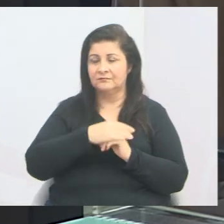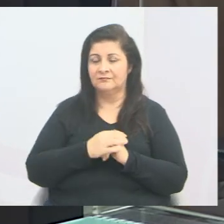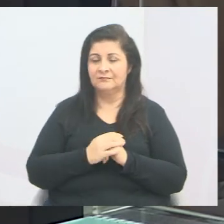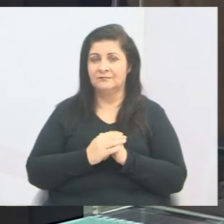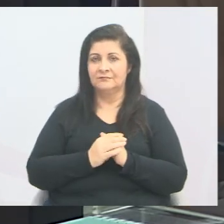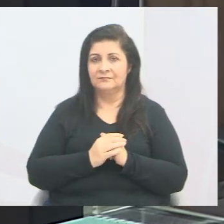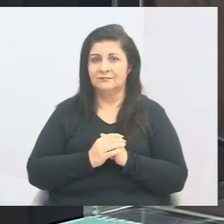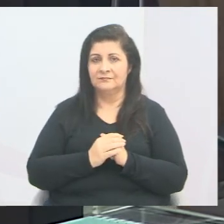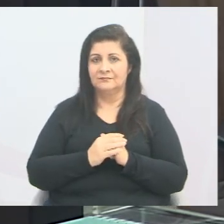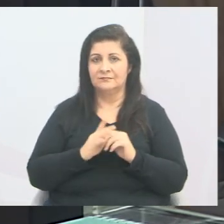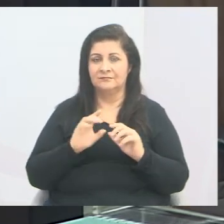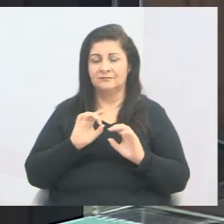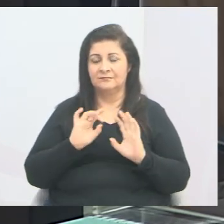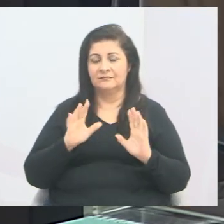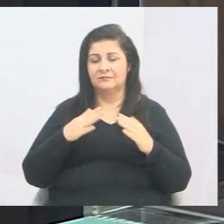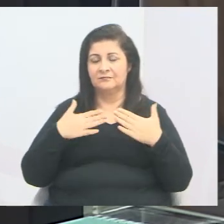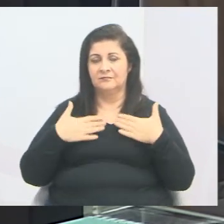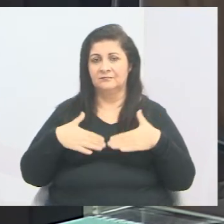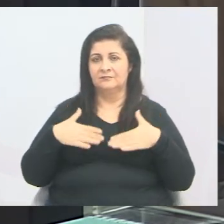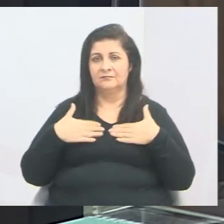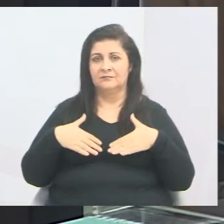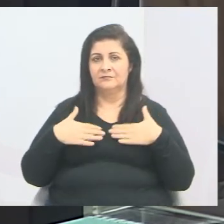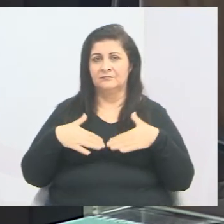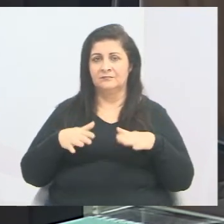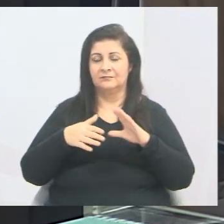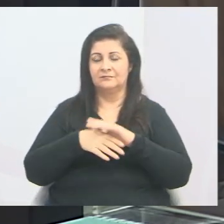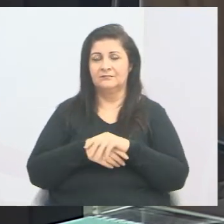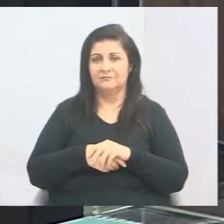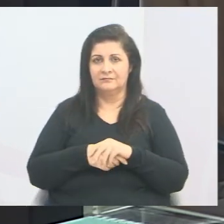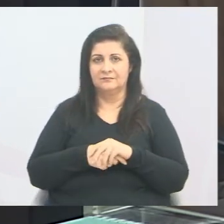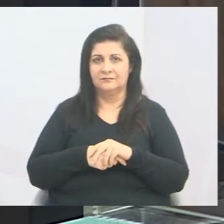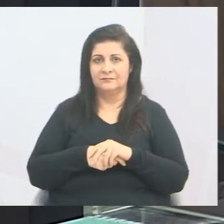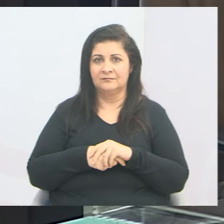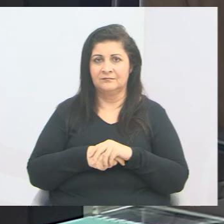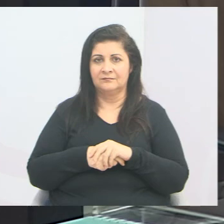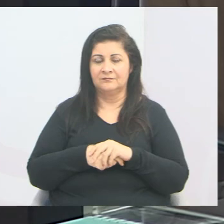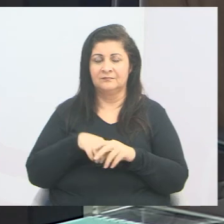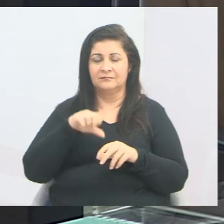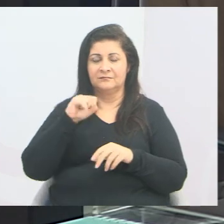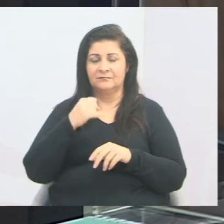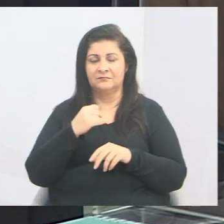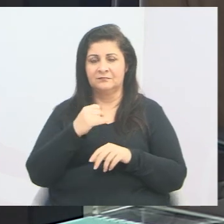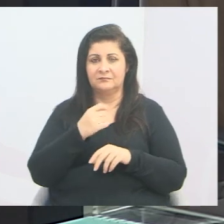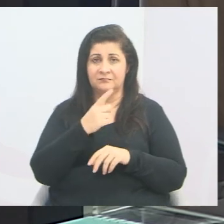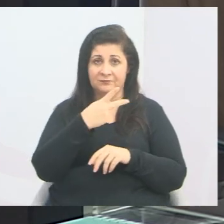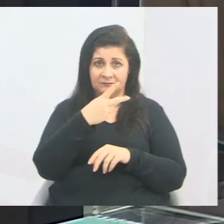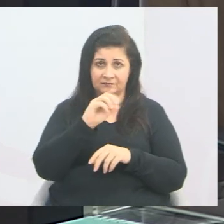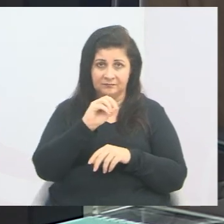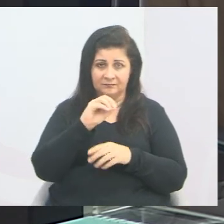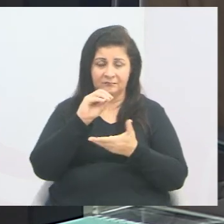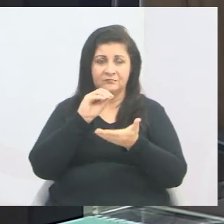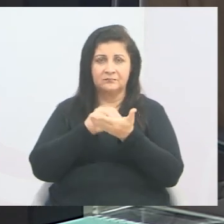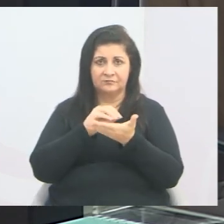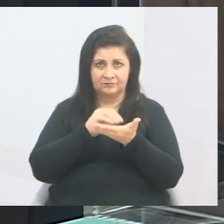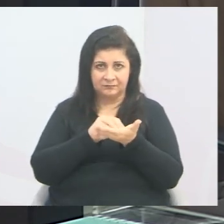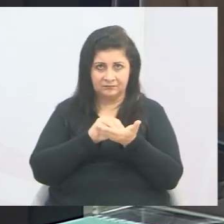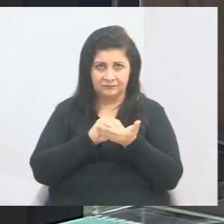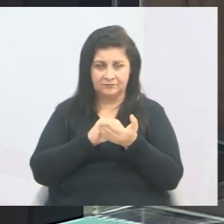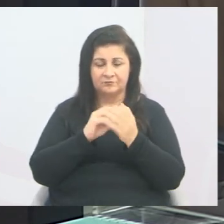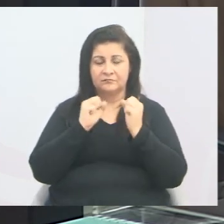eu só estou tranquilizando que, se os 20 não forem suficientes, há